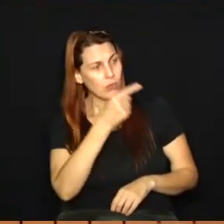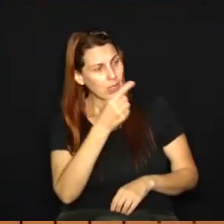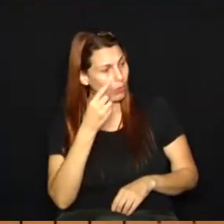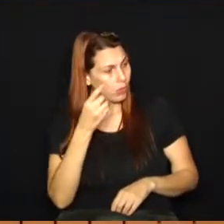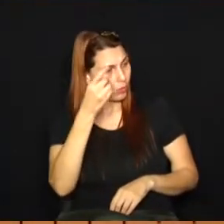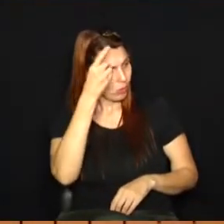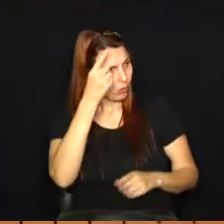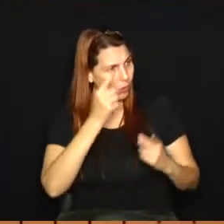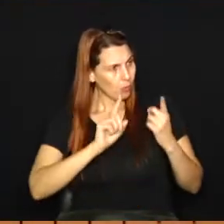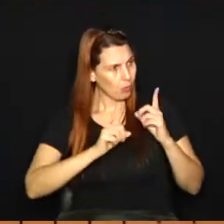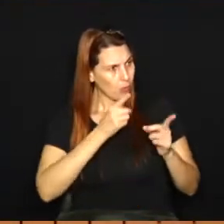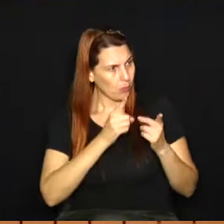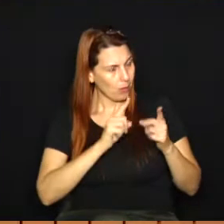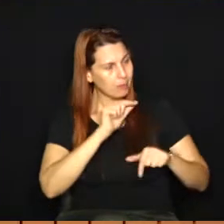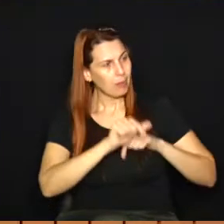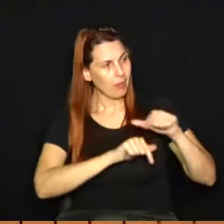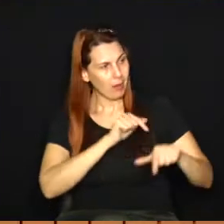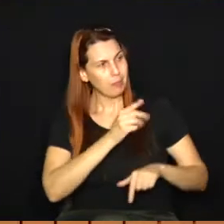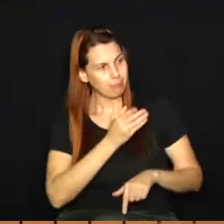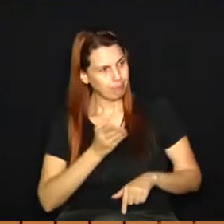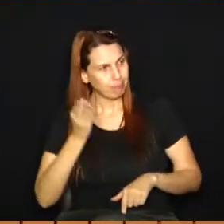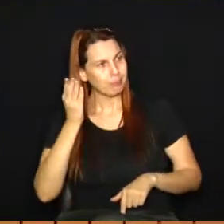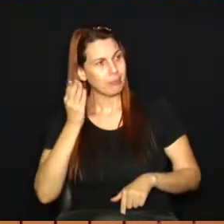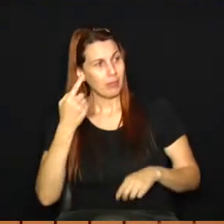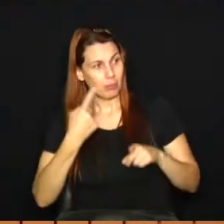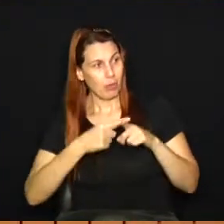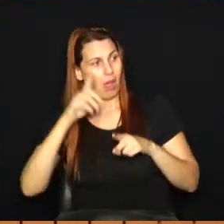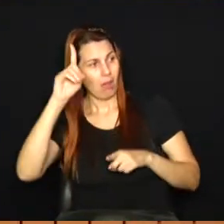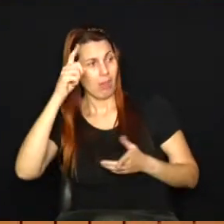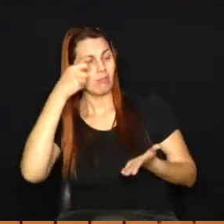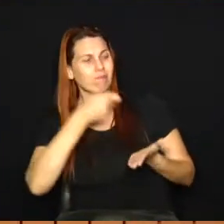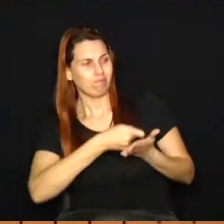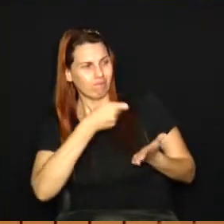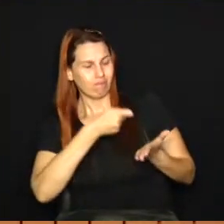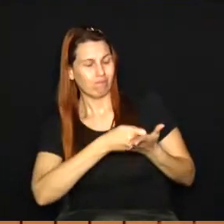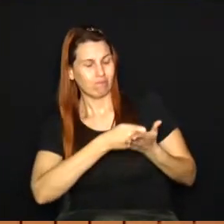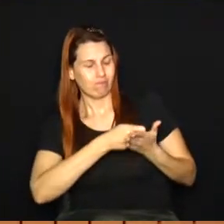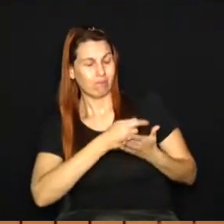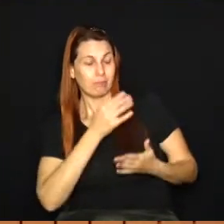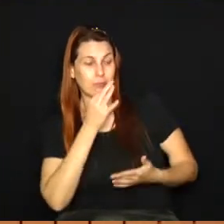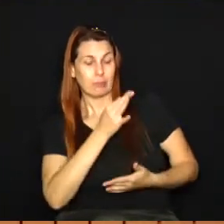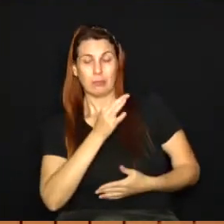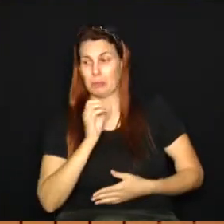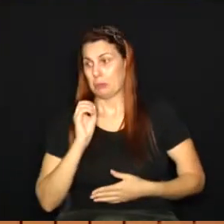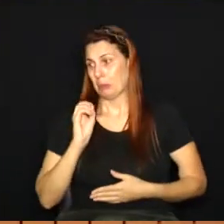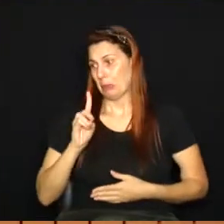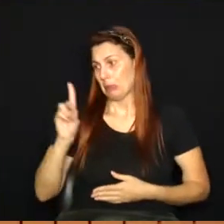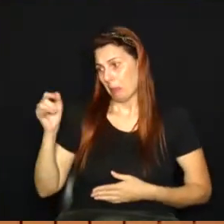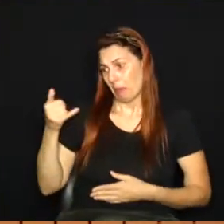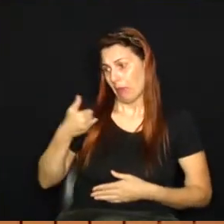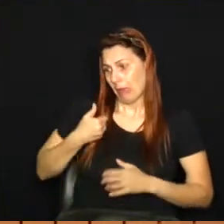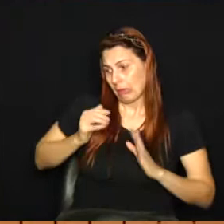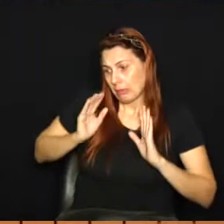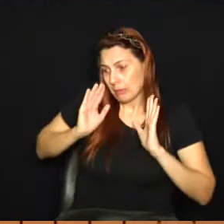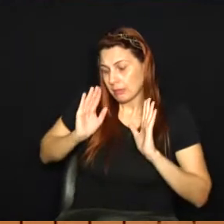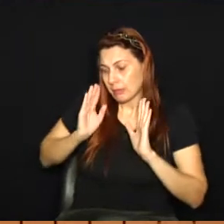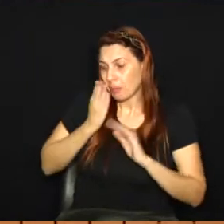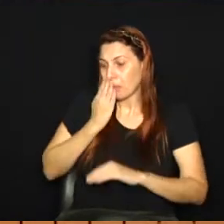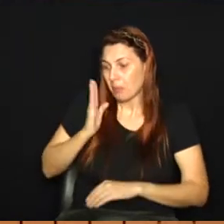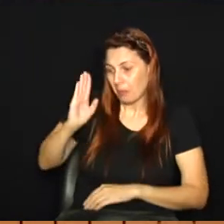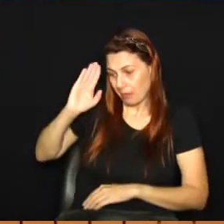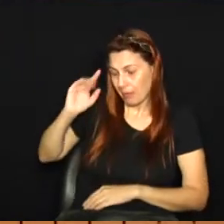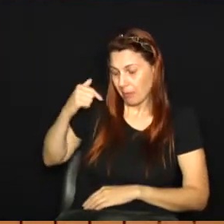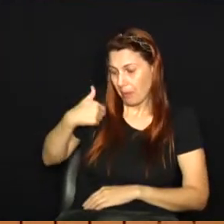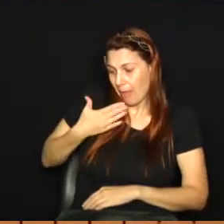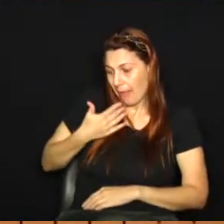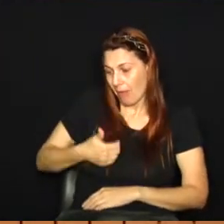tem a serviço, porque você vai ser cobrado por Deus. Eu falei, tá bom, né? Se a senhora está dizendo isso, é uma profecia. Eu falei, então é